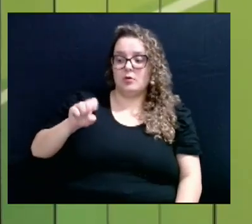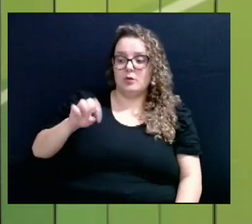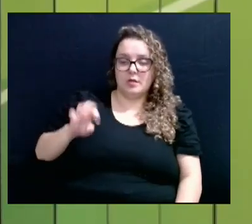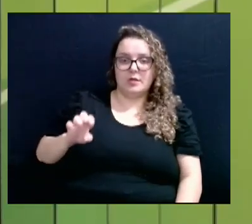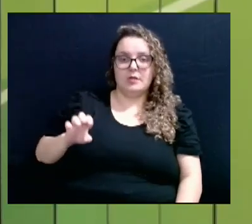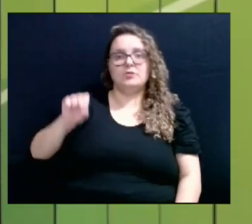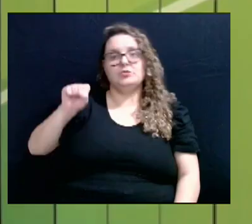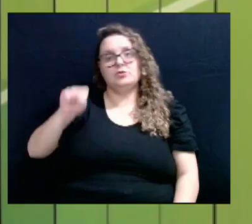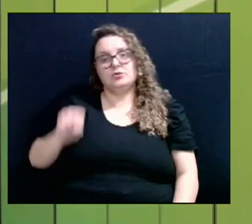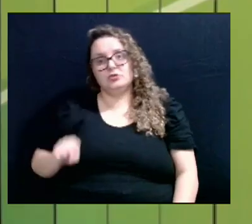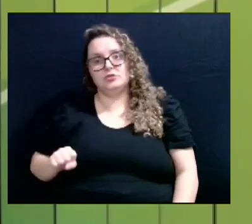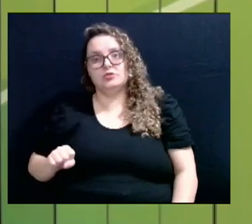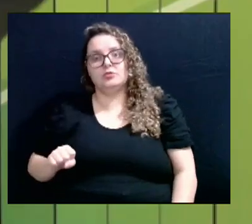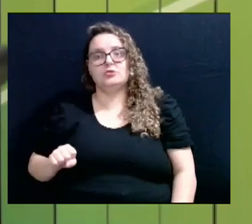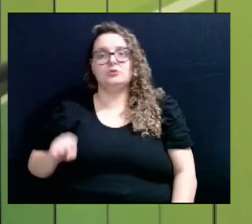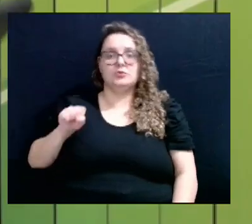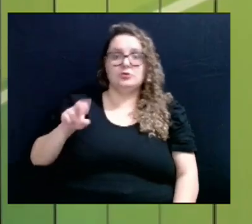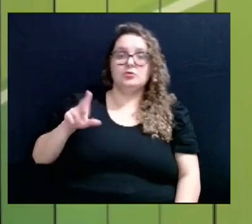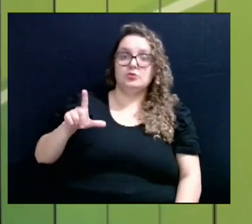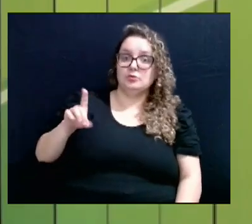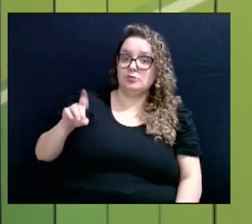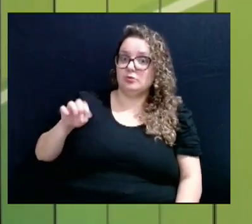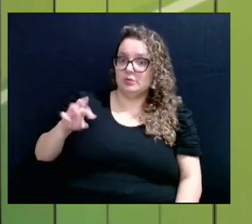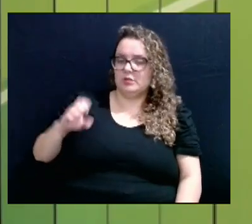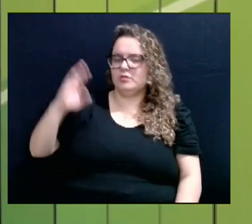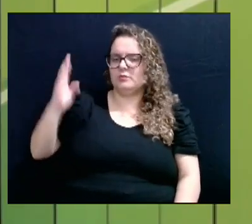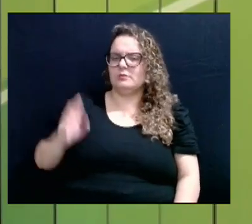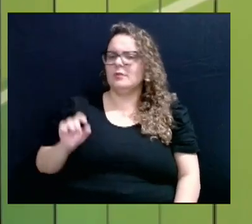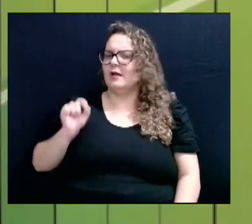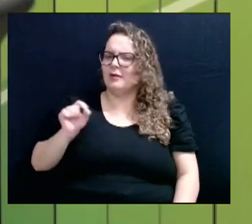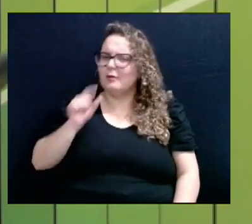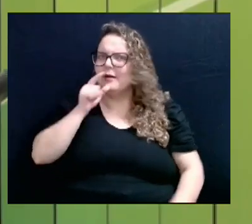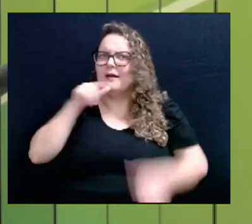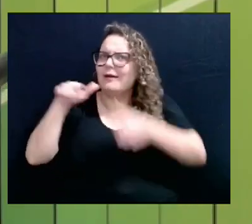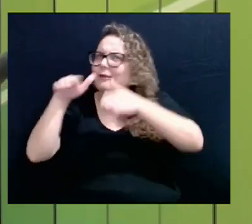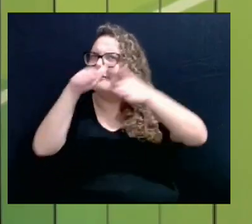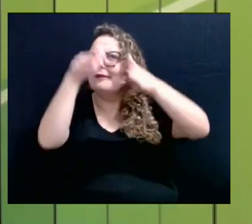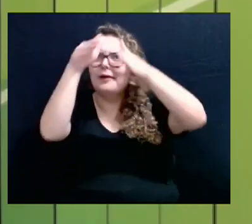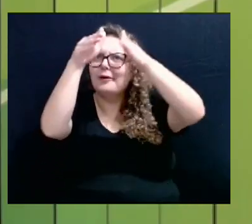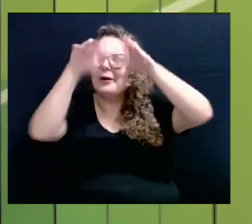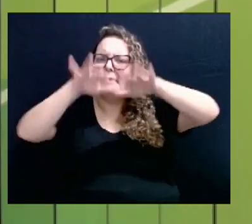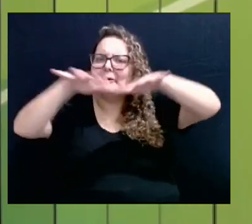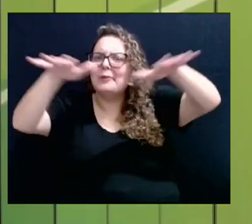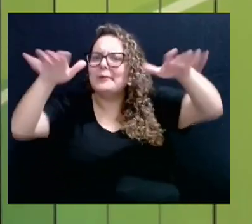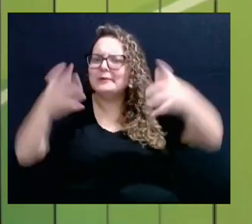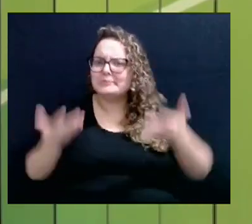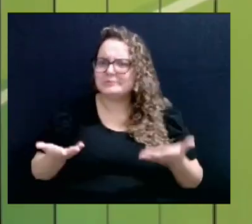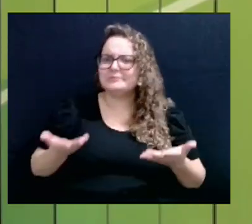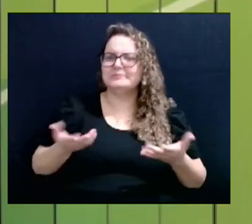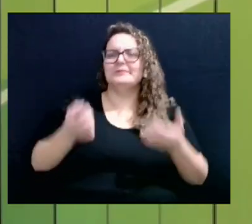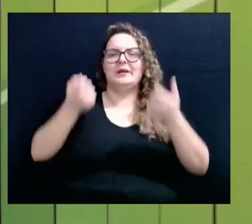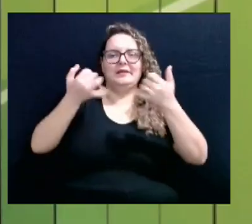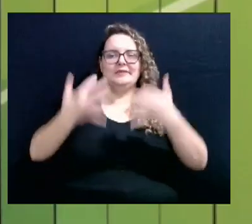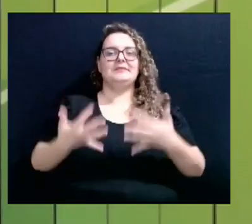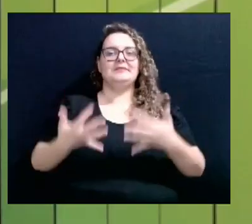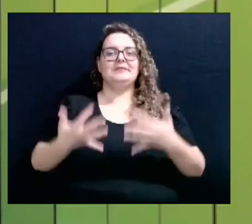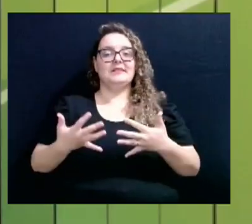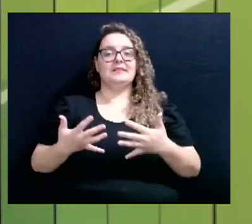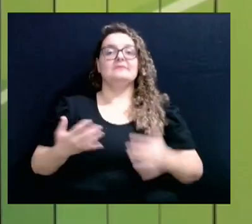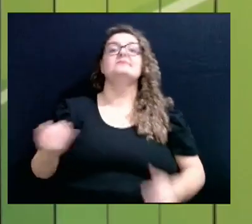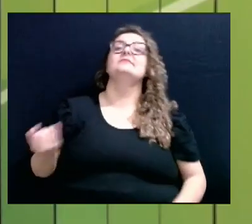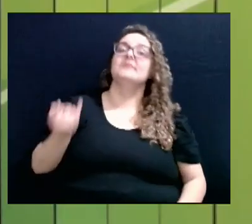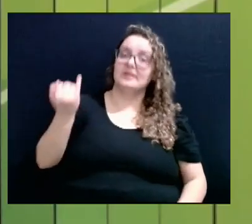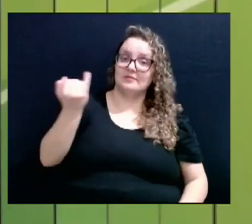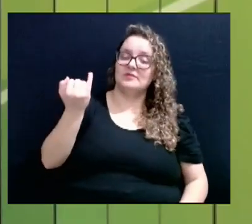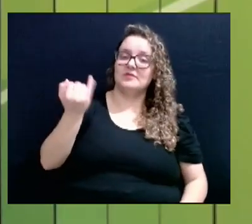do Brasil. Mas afinal, o que são os rios voadores? Para explicar para a gente o que é e a sua importância,